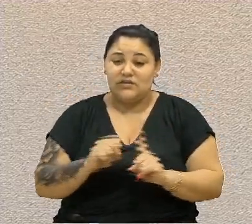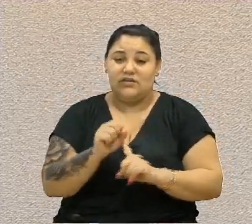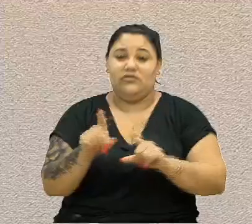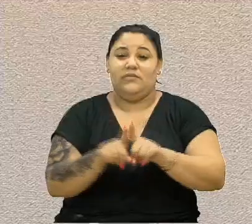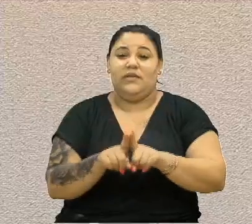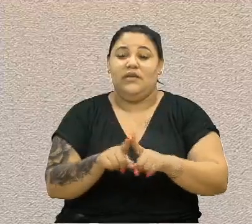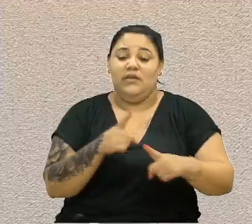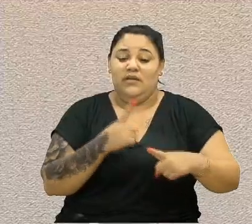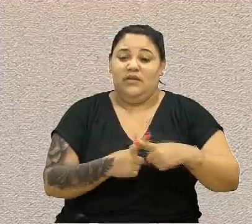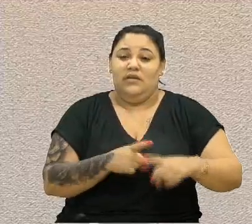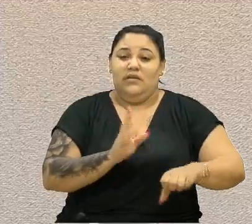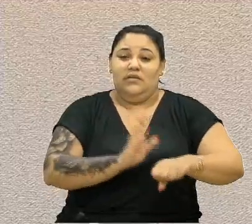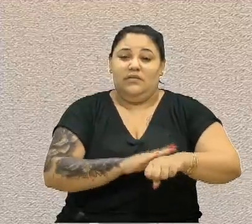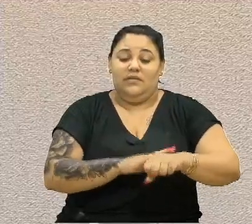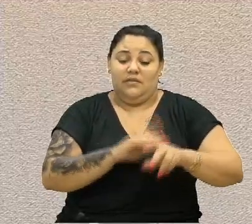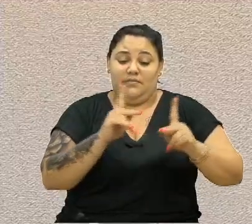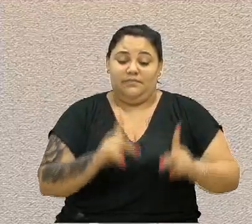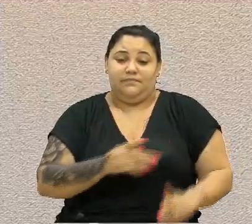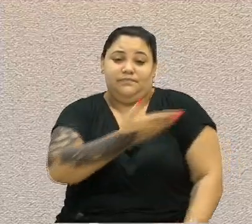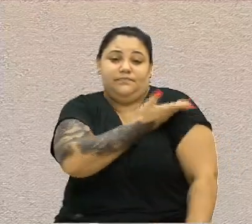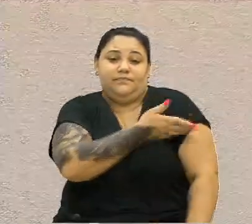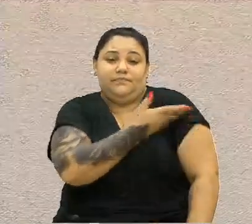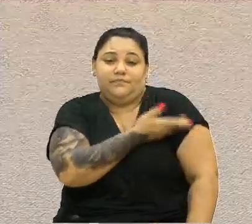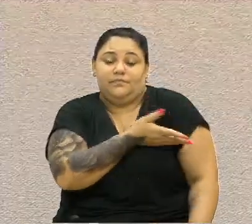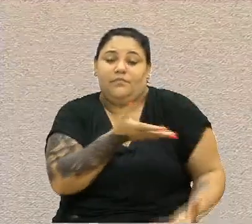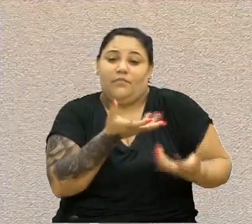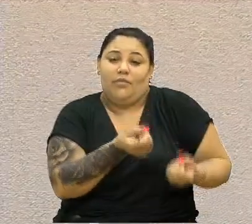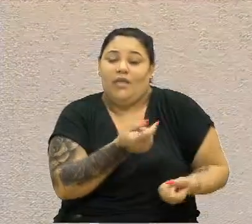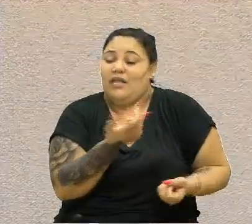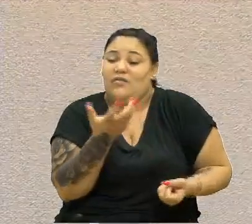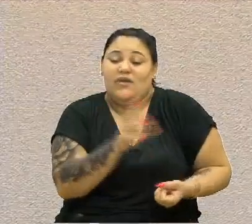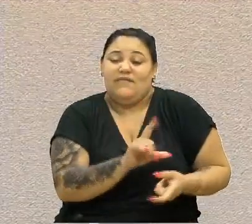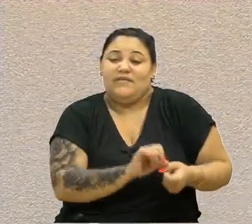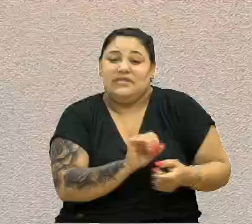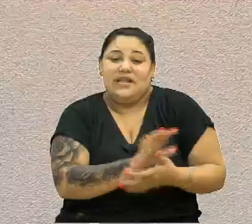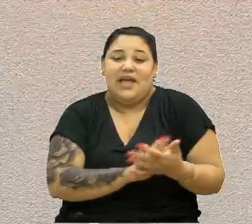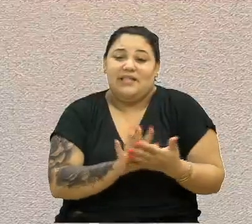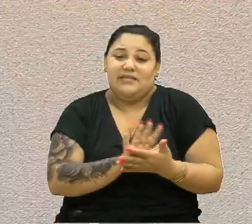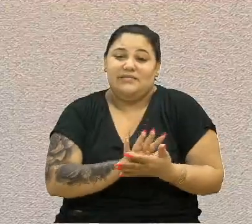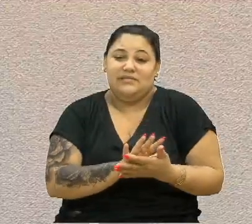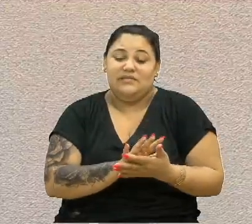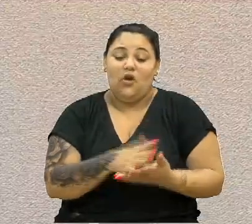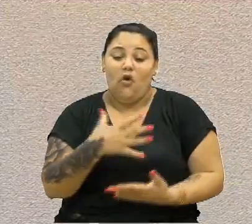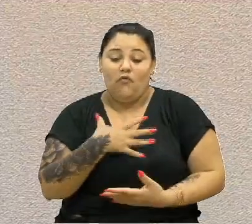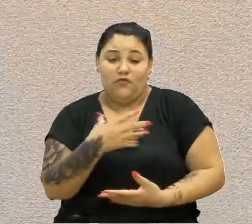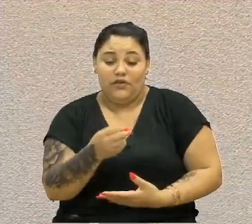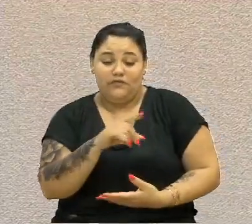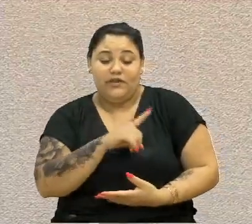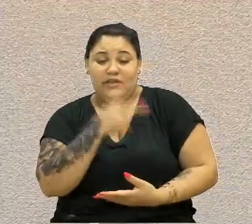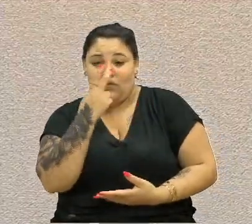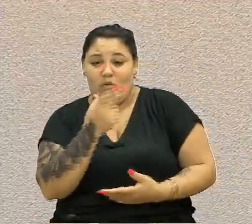Porque quando a pessoa acostuma em ganhar, ela não vai querer fazer nada. O filho dela vai passar pela mesma